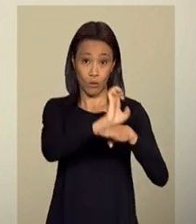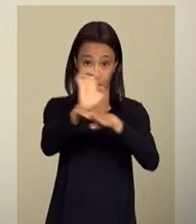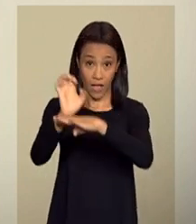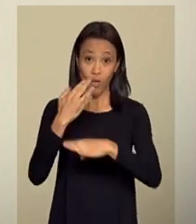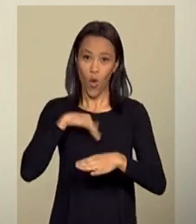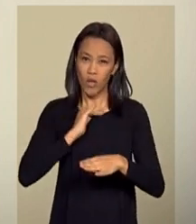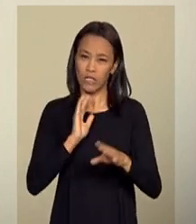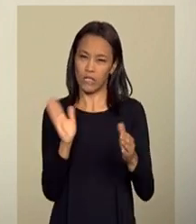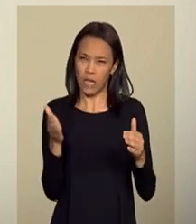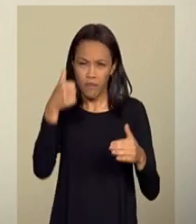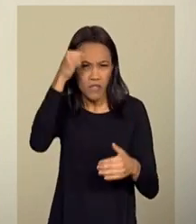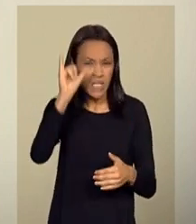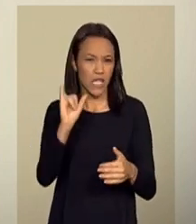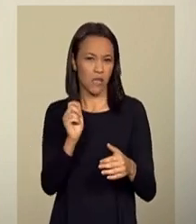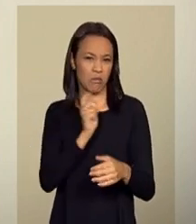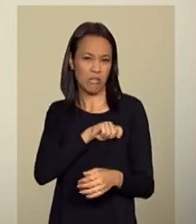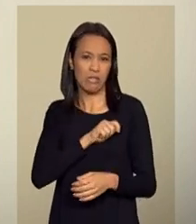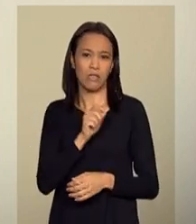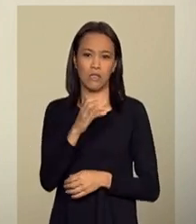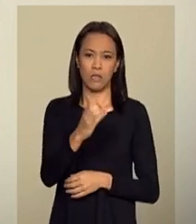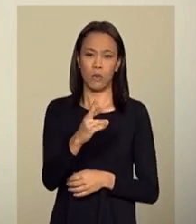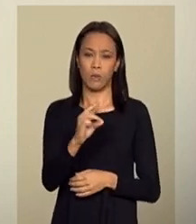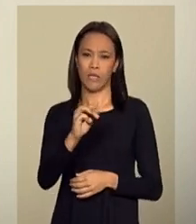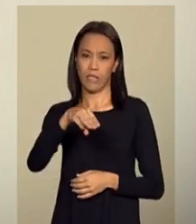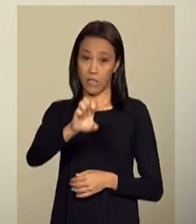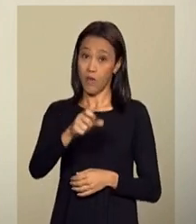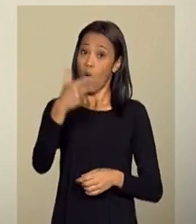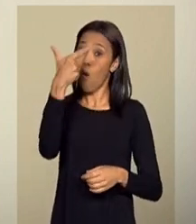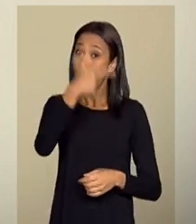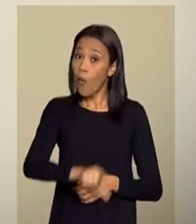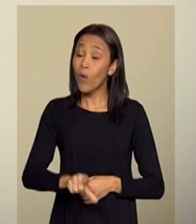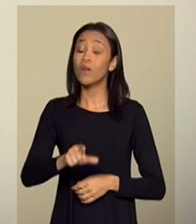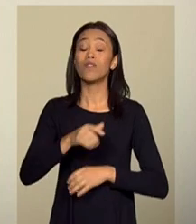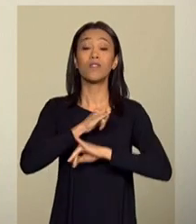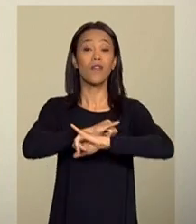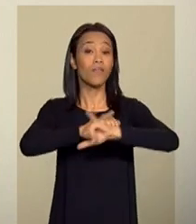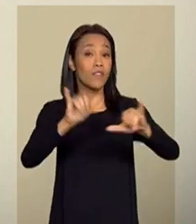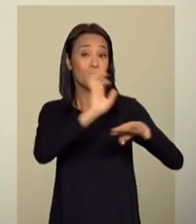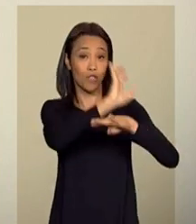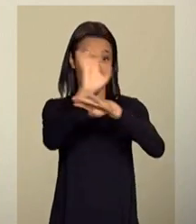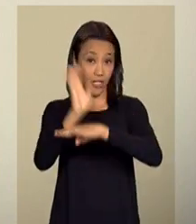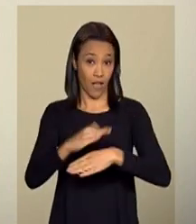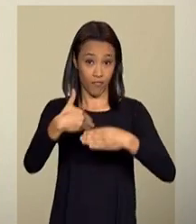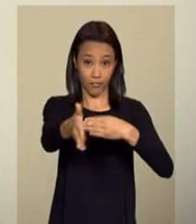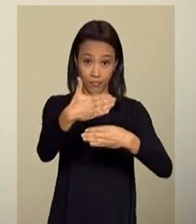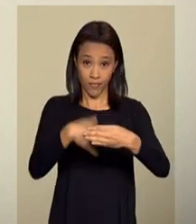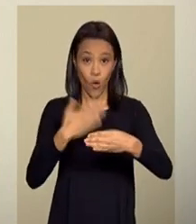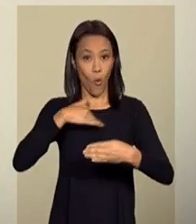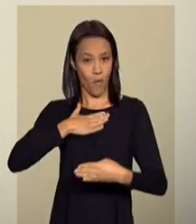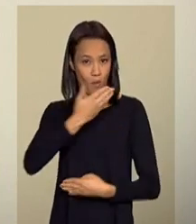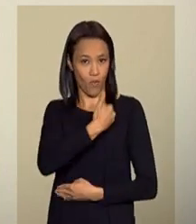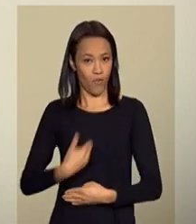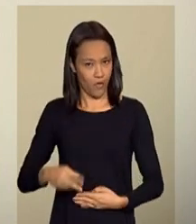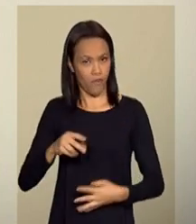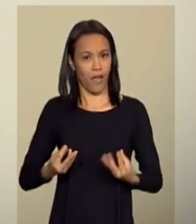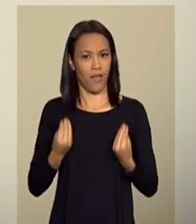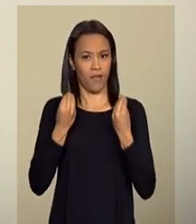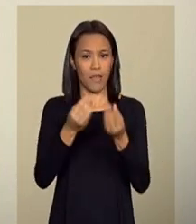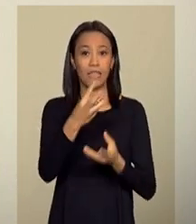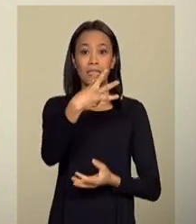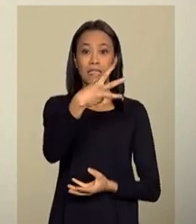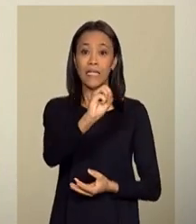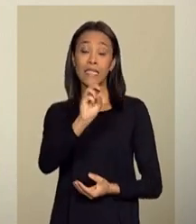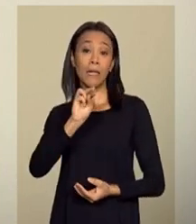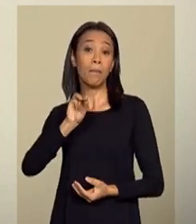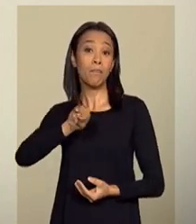o cerco contra o crime e tem outra novidade para os Estados fronteiriços Luciano o meu governo vai repassar 30